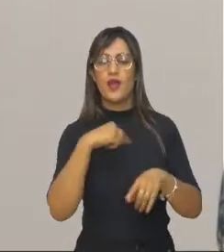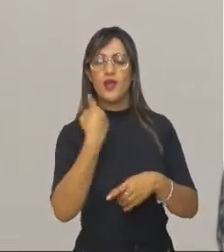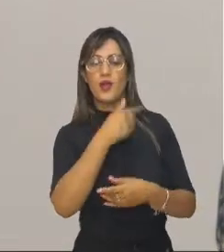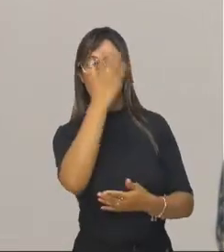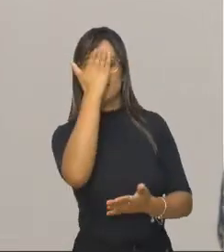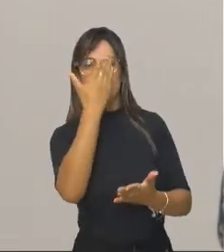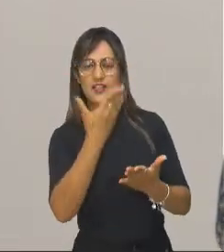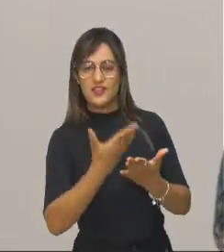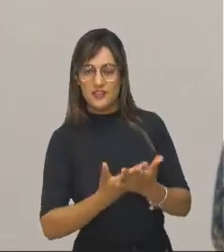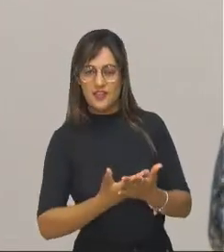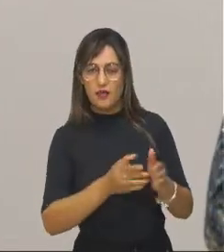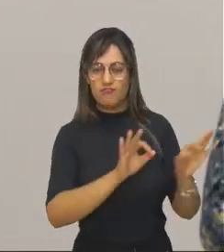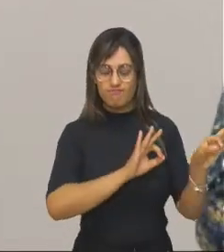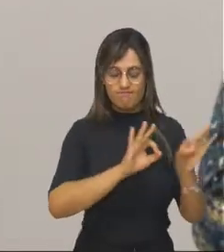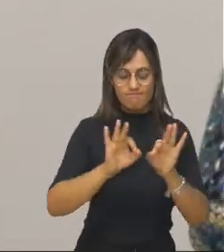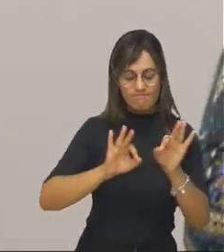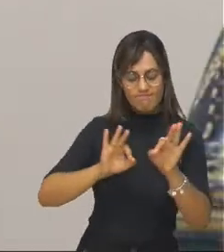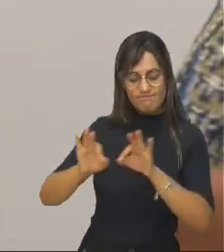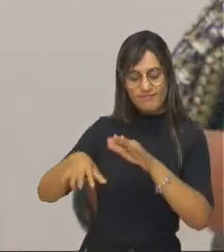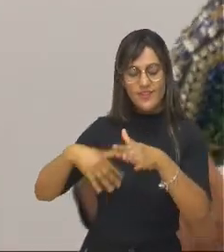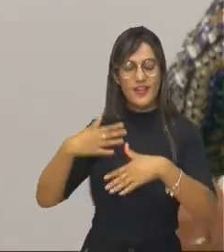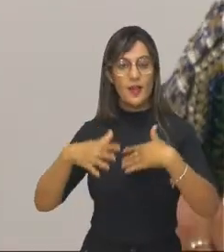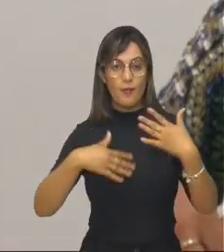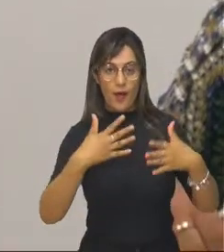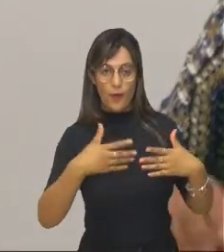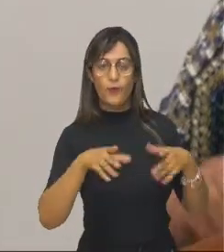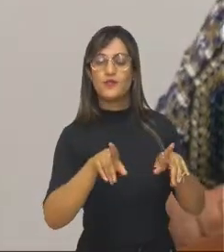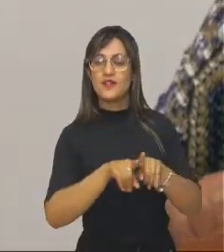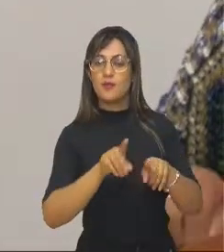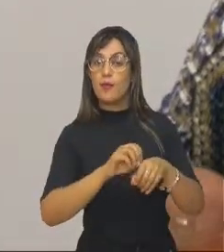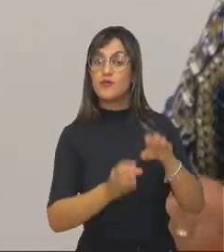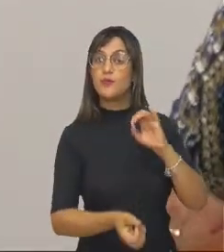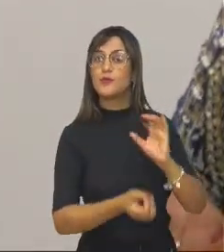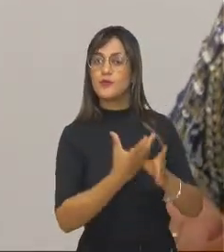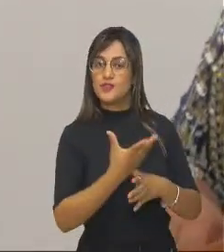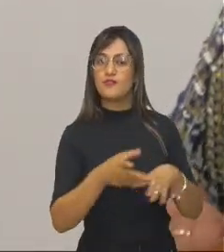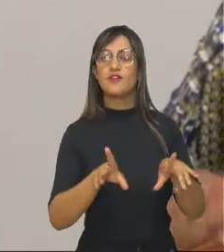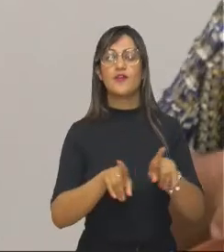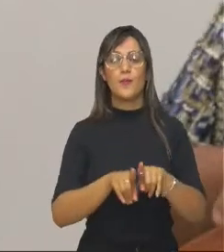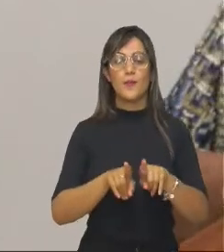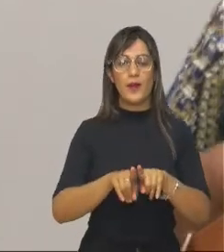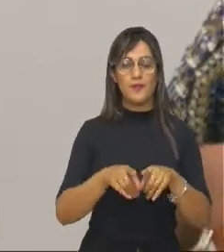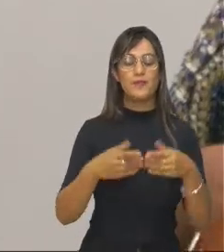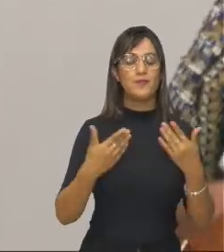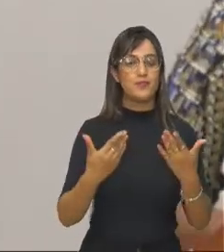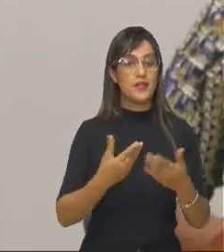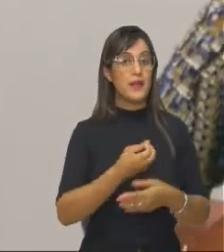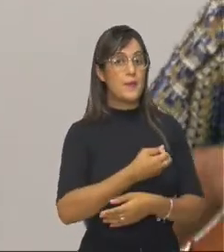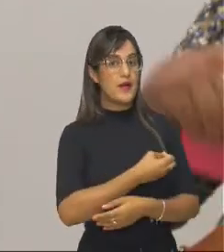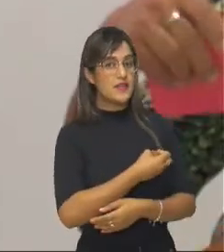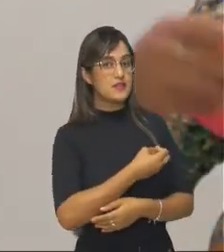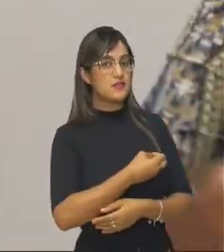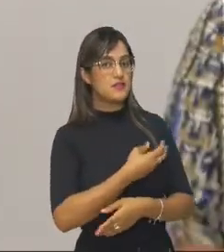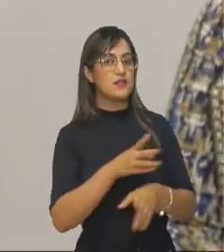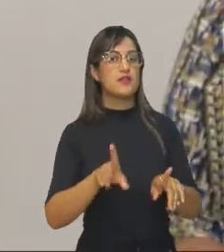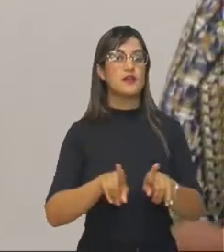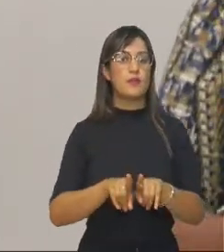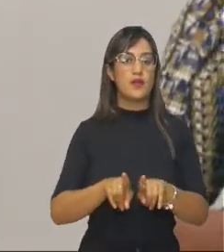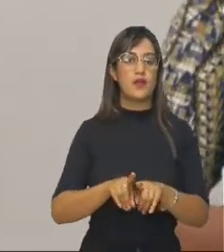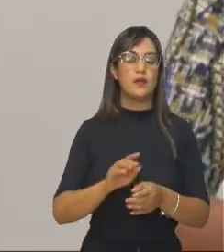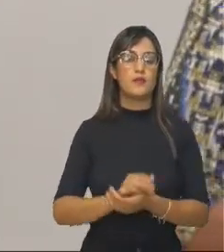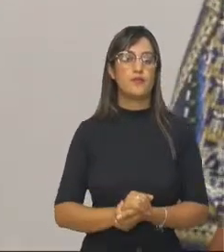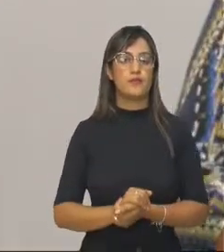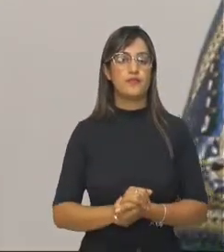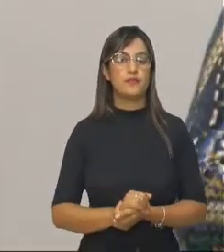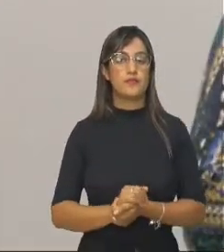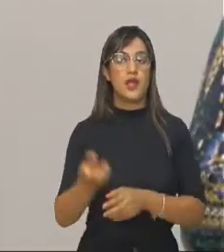na ordem seca. Acho que a bagunça viva é muito mais produtiva, de mais vida. Então, começando com a autodescrição, né? Bom, eu